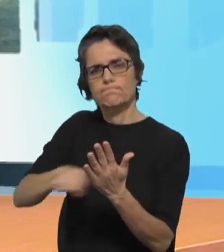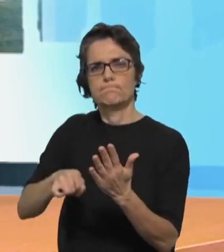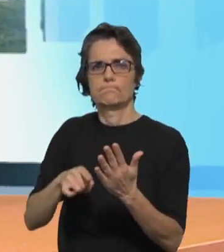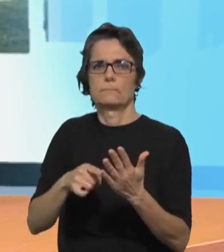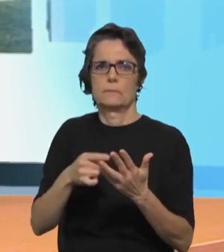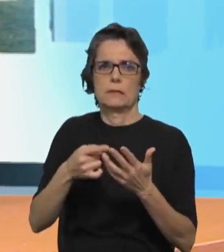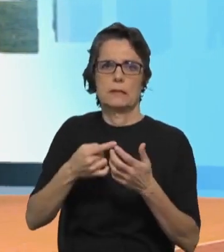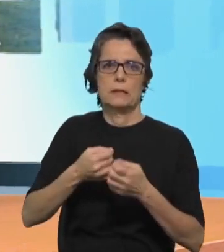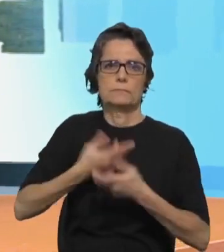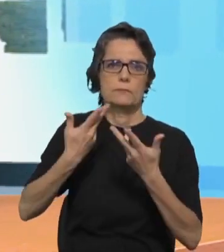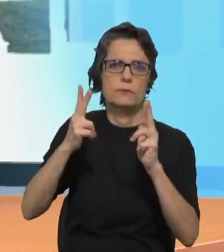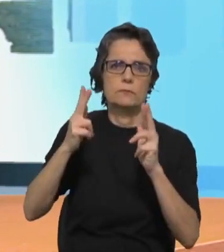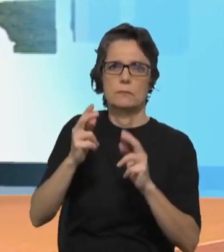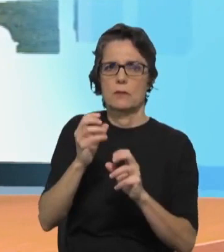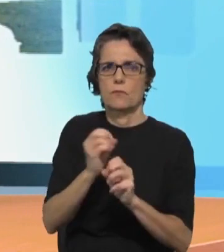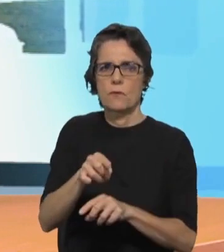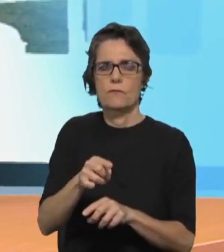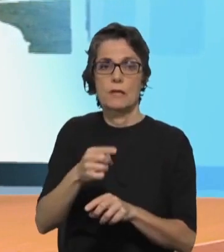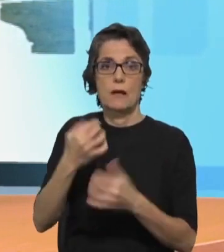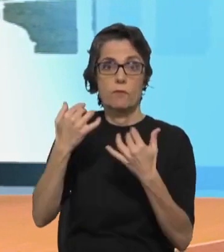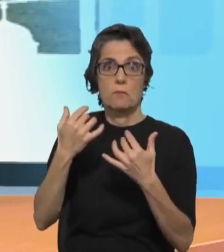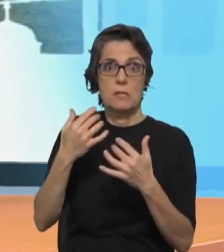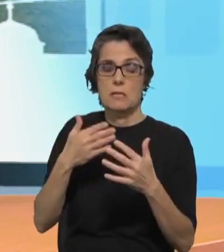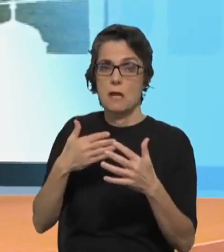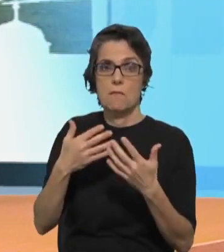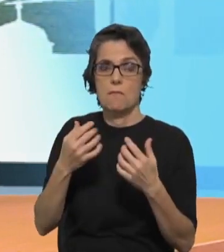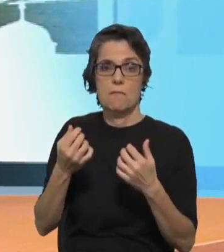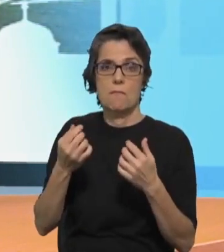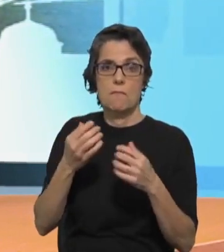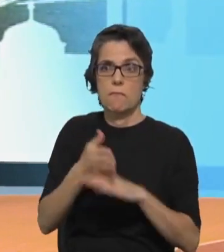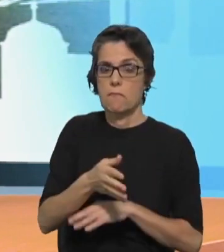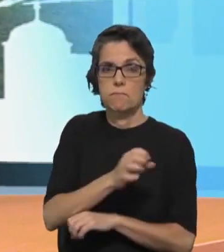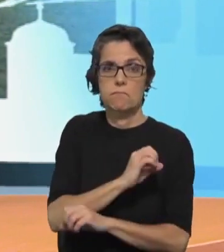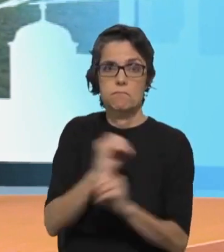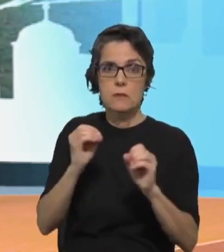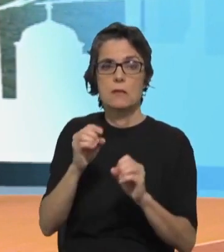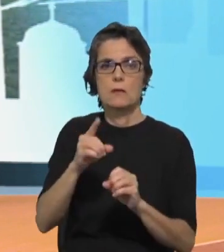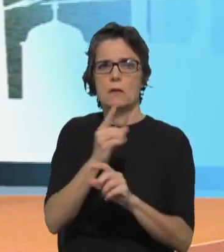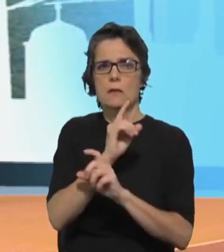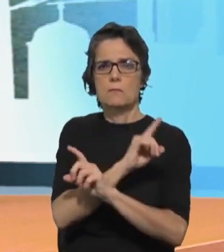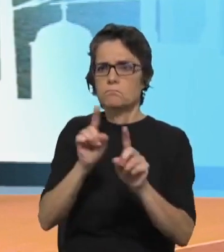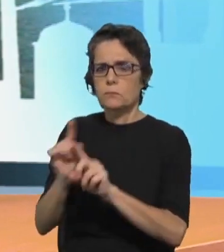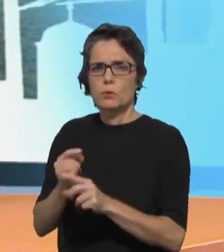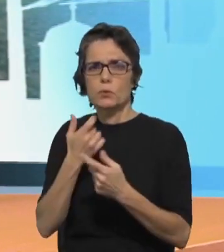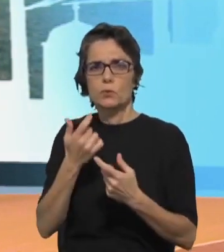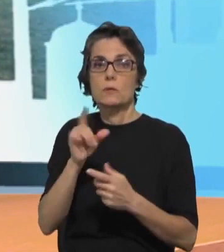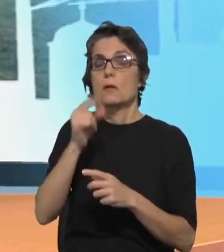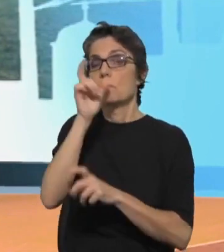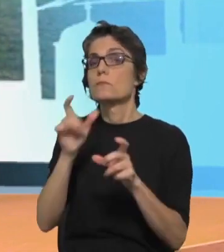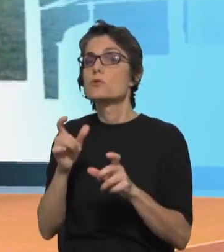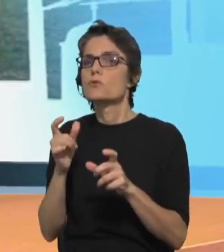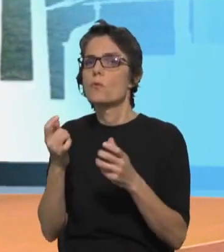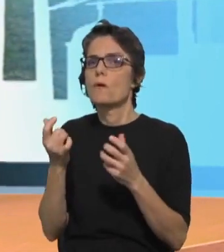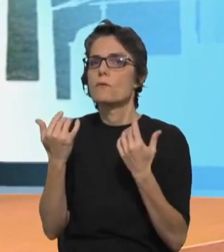limitadora da informação que as pessoas podiam ter acesso, embora, enfim, as pessoas mais informadas